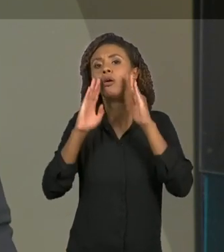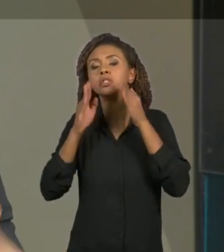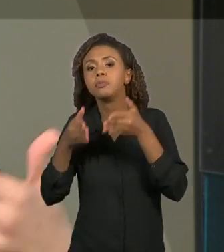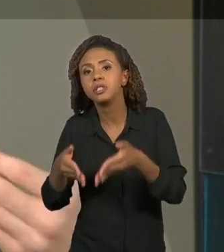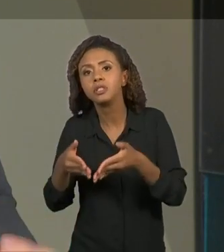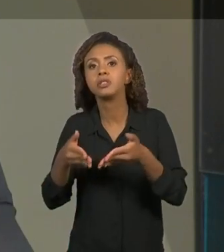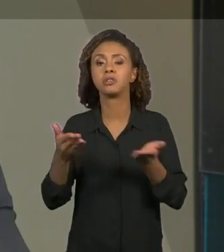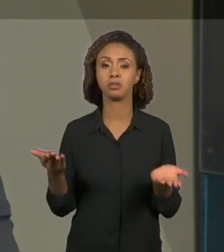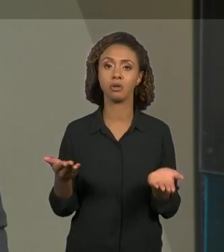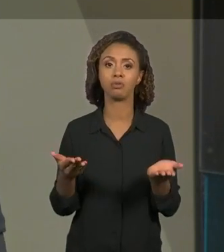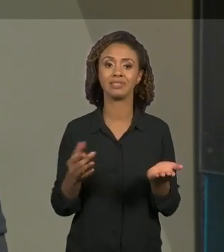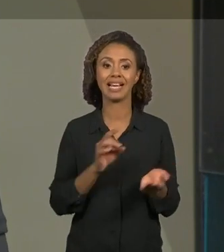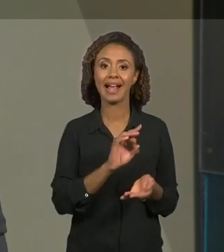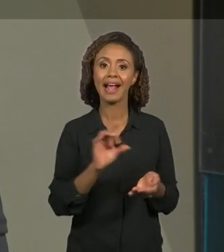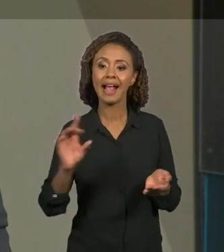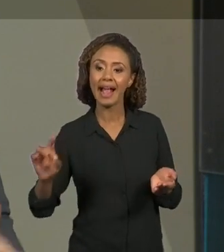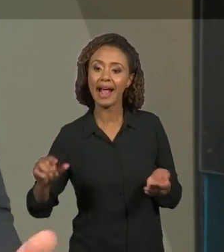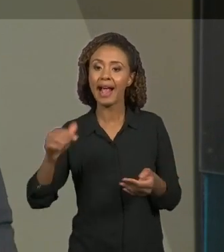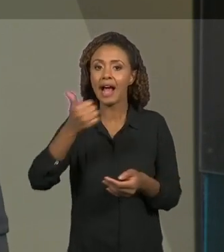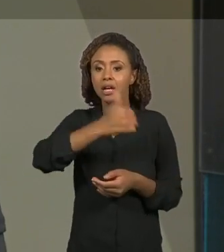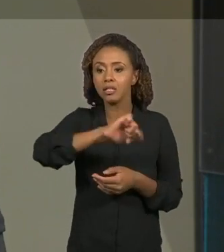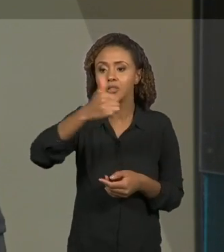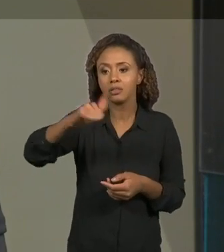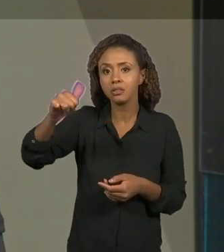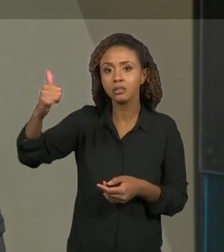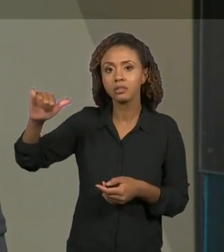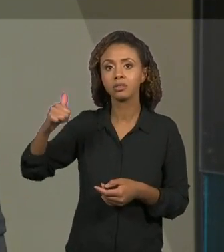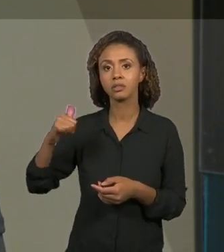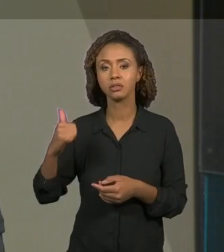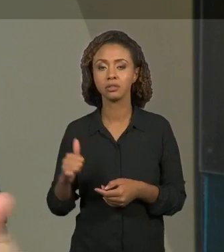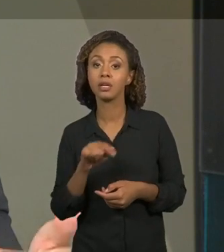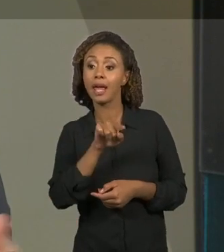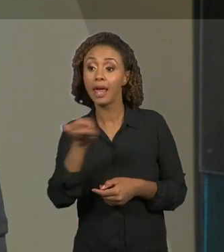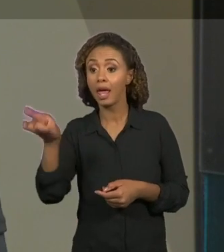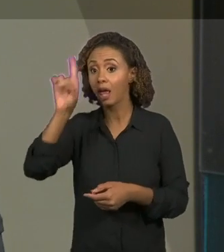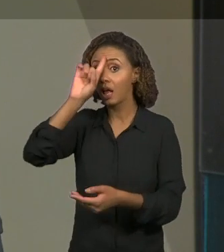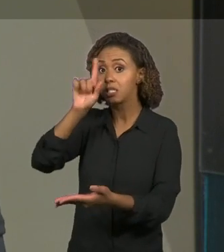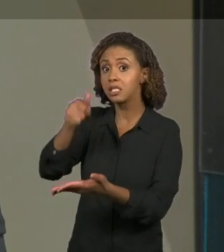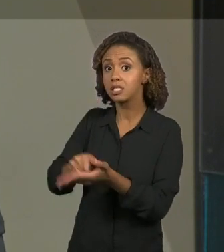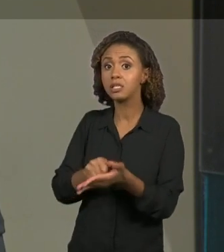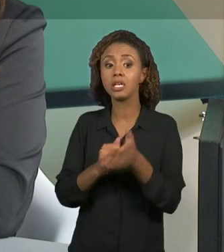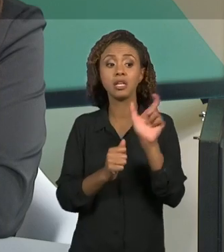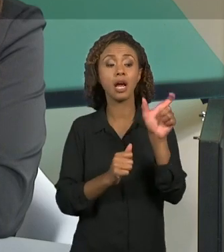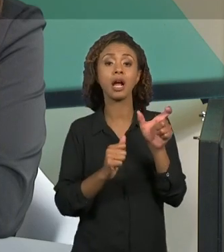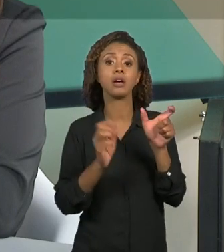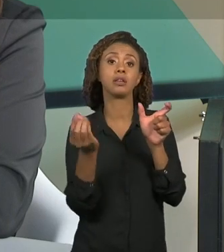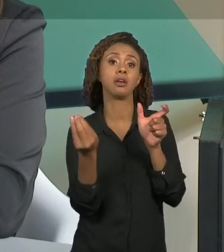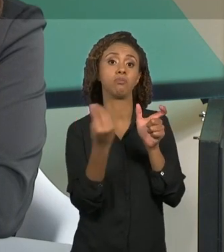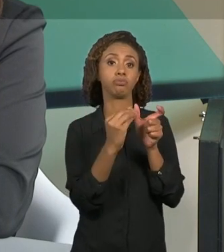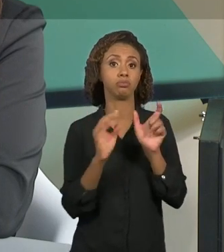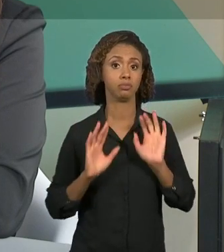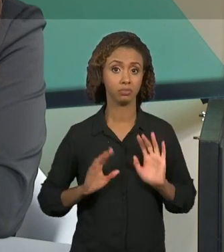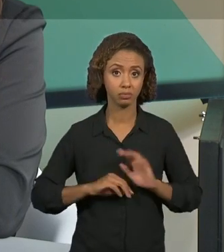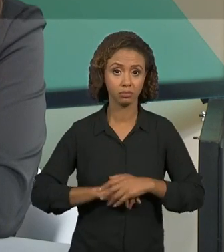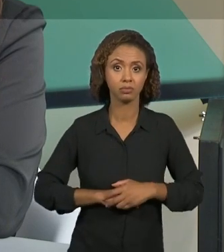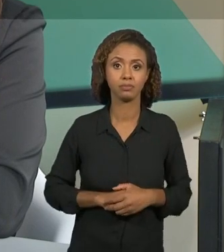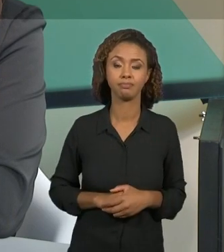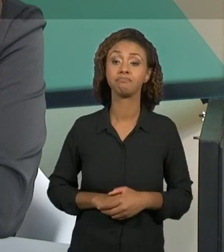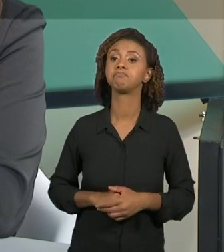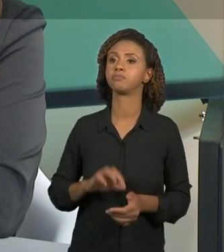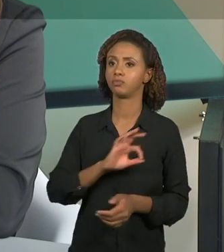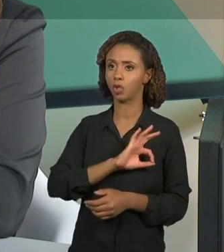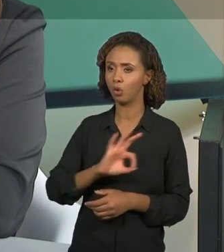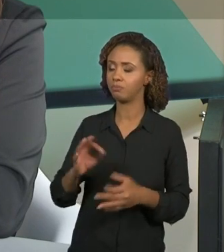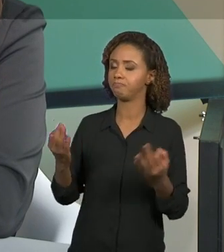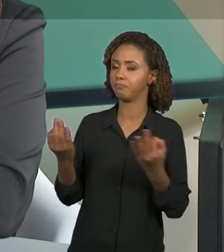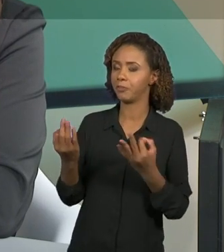a grade as câmeras e as câmeras decidiram quais serão as anotações que virão para na carteira profissional perfeito olha eu tenho